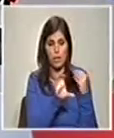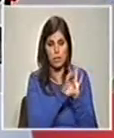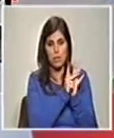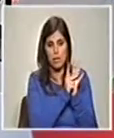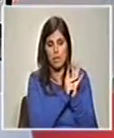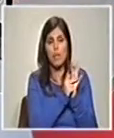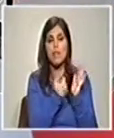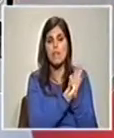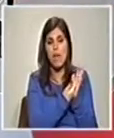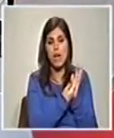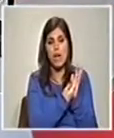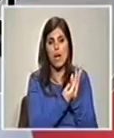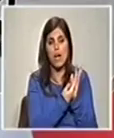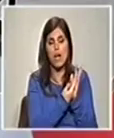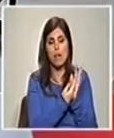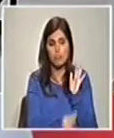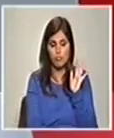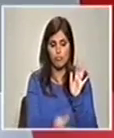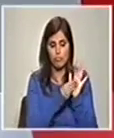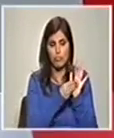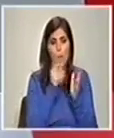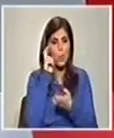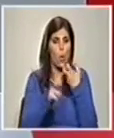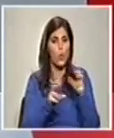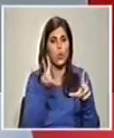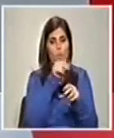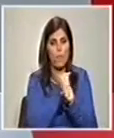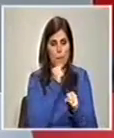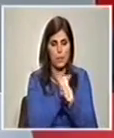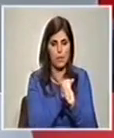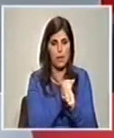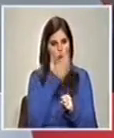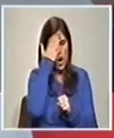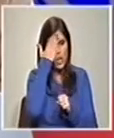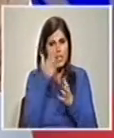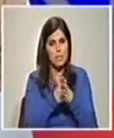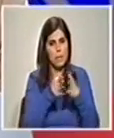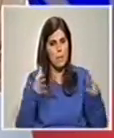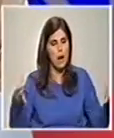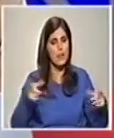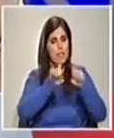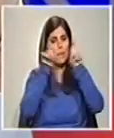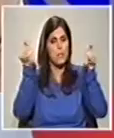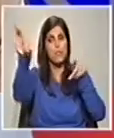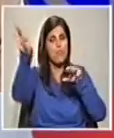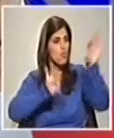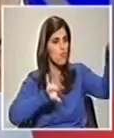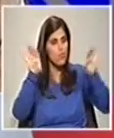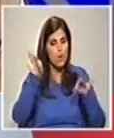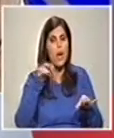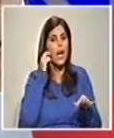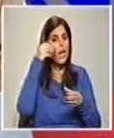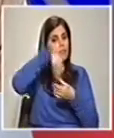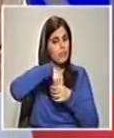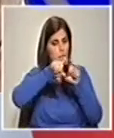imputada numa busca de um novo emprego. Sim, e portanto, eu acho que isso cada vez mais há uma consciência para isso, não só das próprias empresas quando recrutam, mas também de quem está dentro